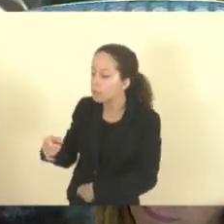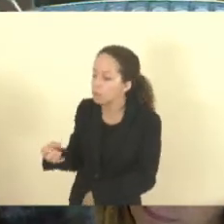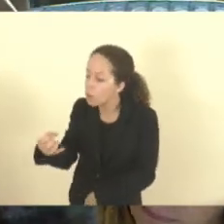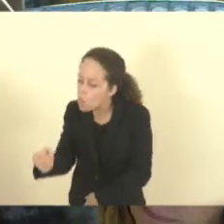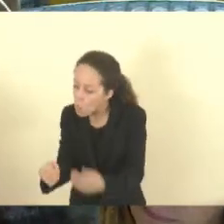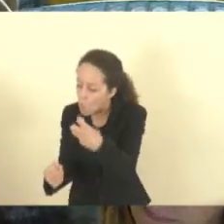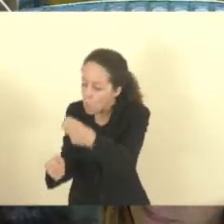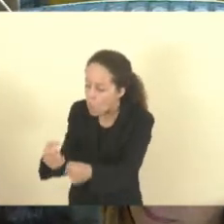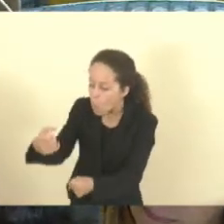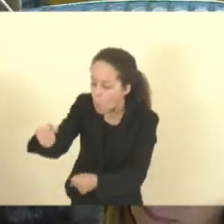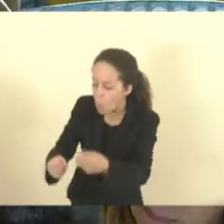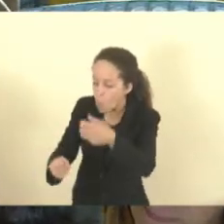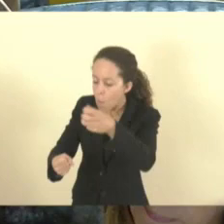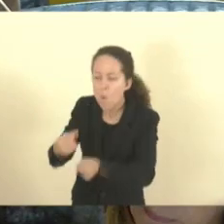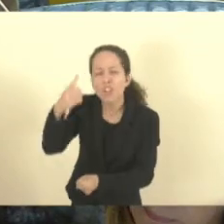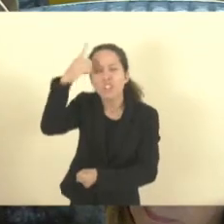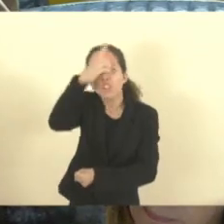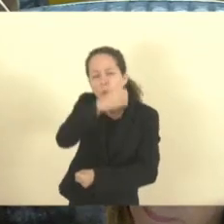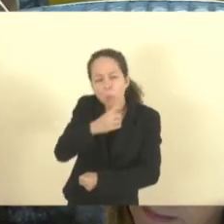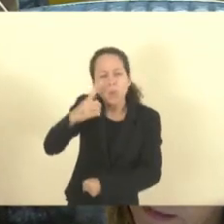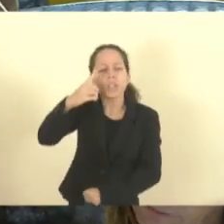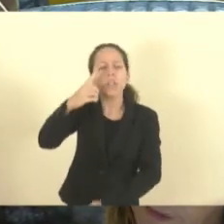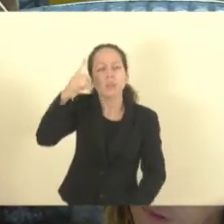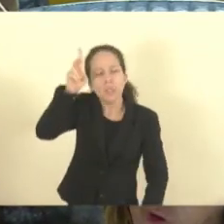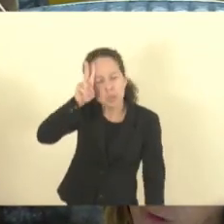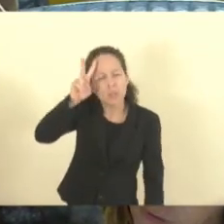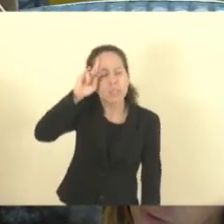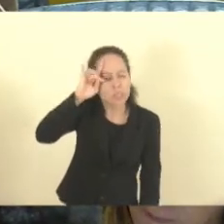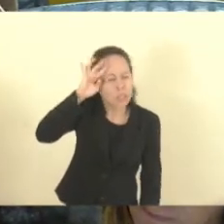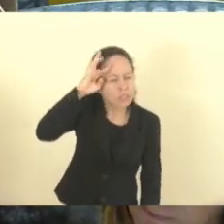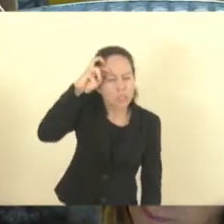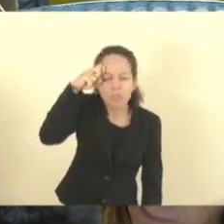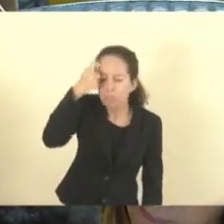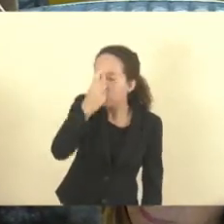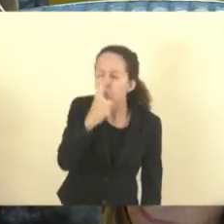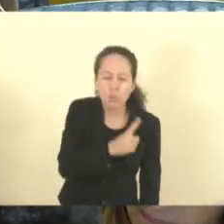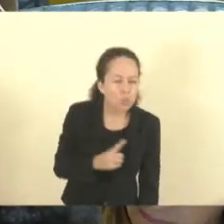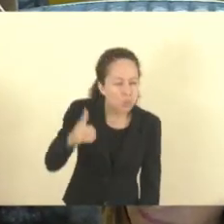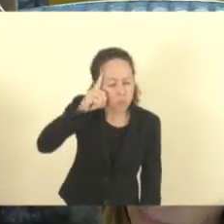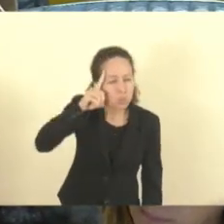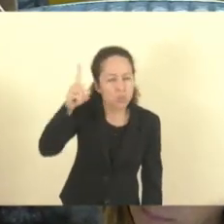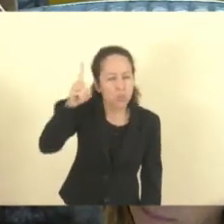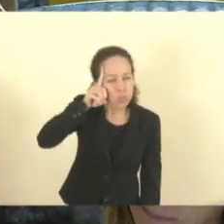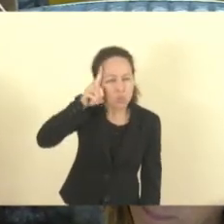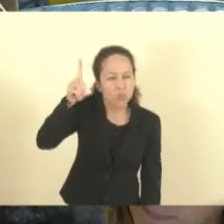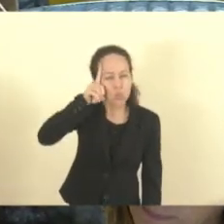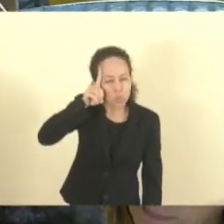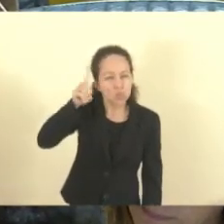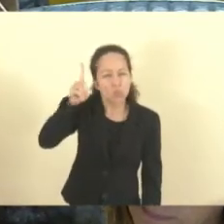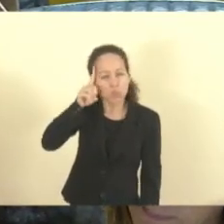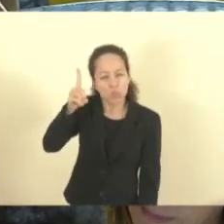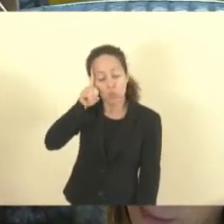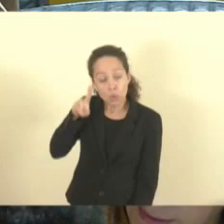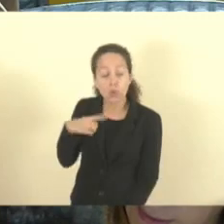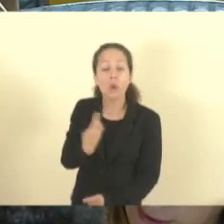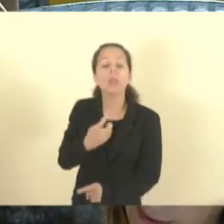de domingo a domingo, sem ter um dia de folga. Nós estamos aqui protegendo o produtor